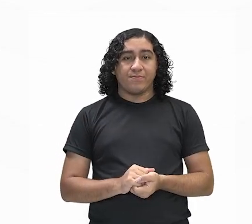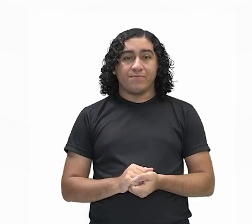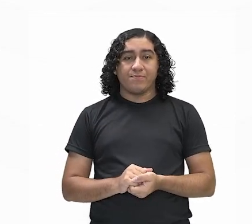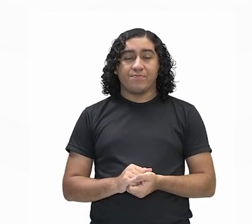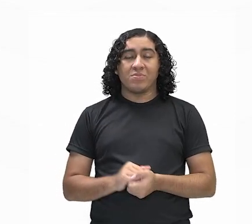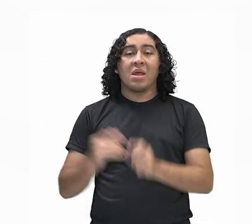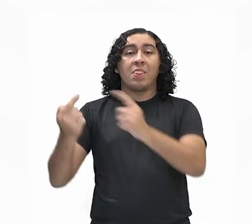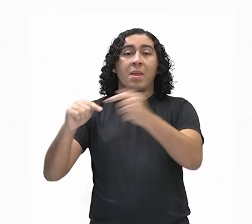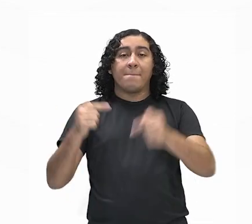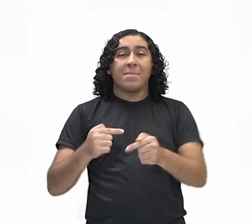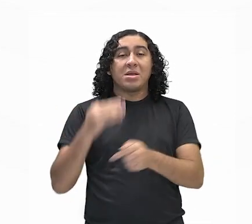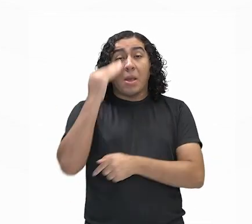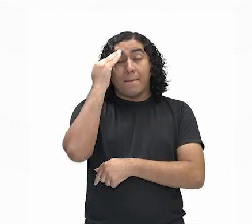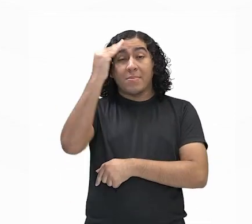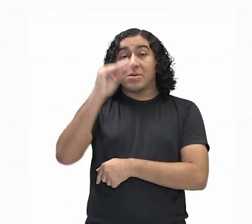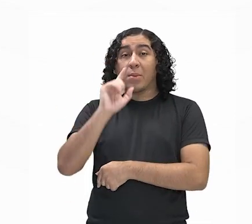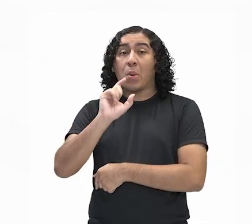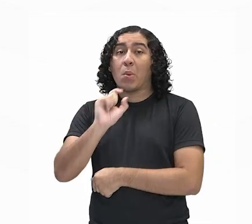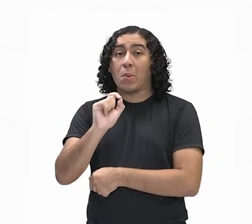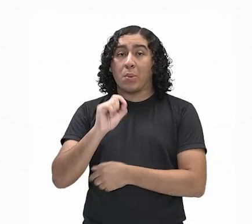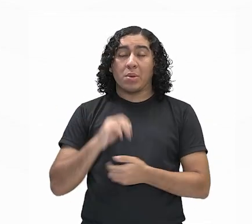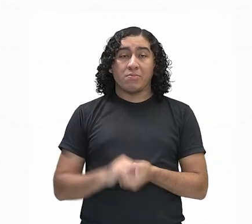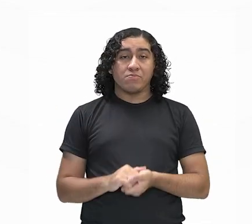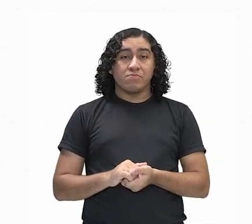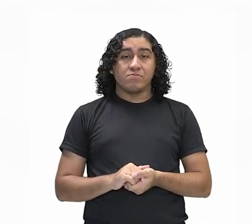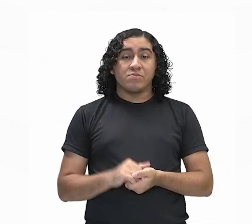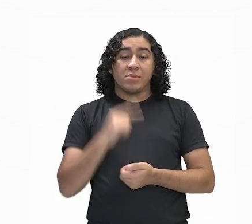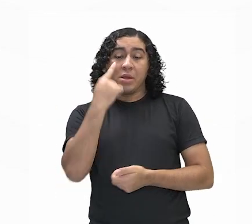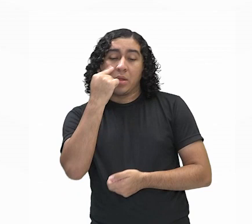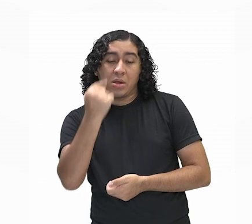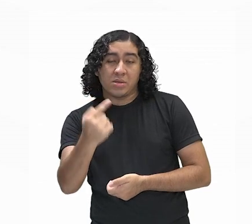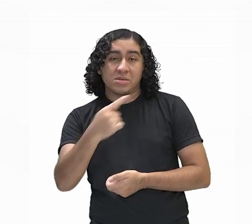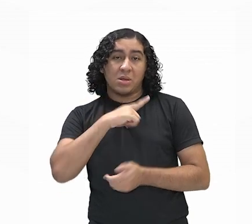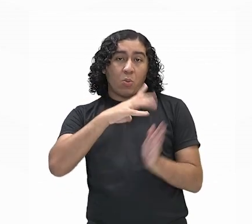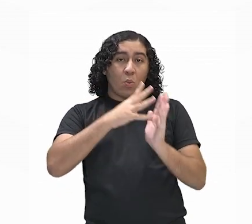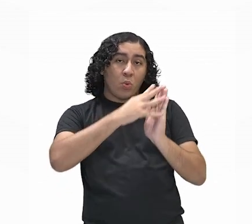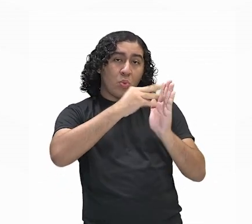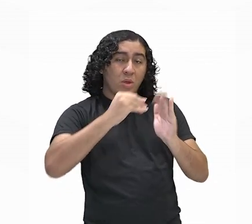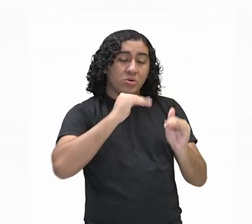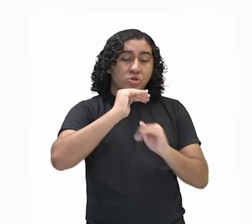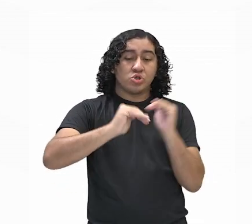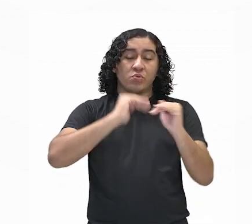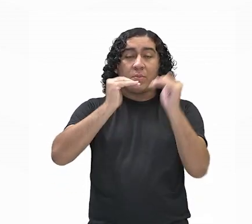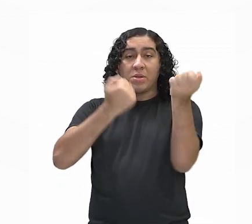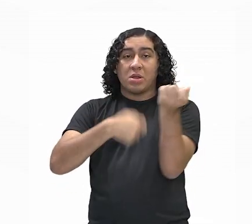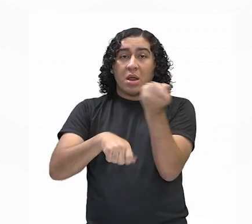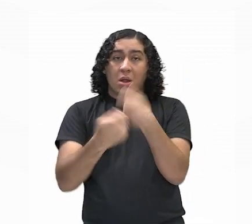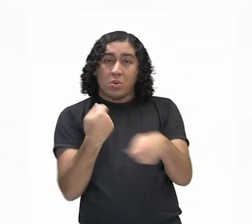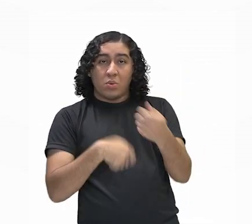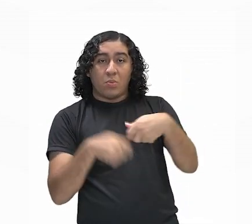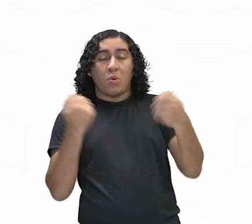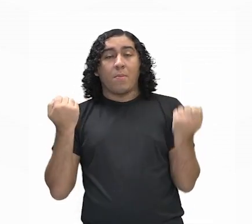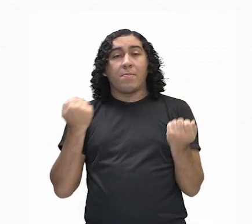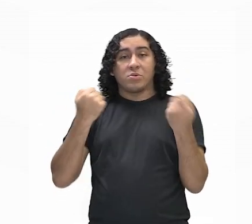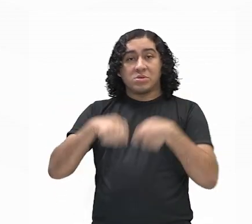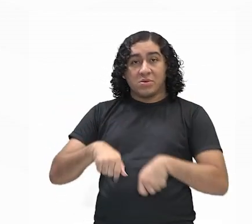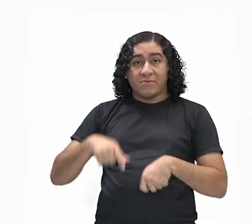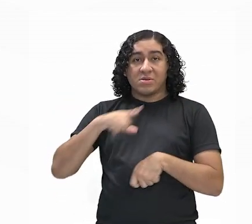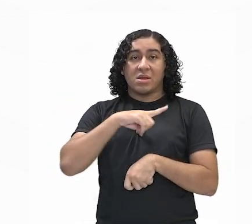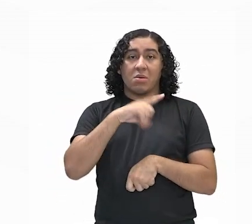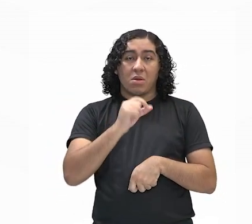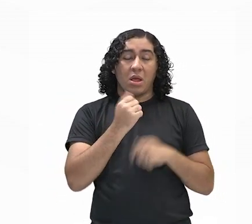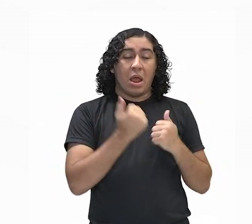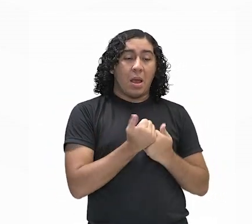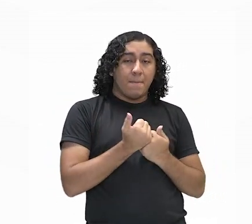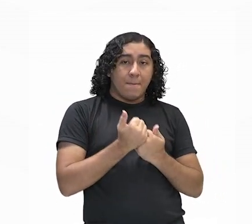no desejo, no anseio por ter um modelo de desenvolvimento econômico que desse ali